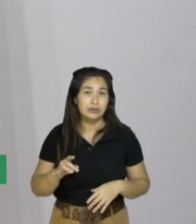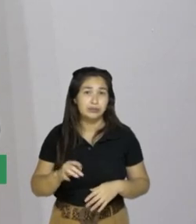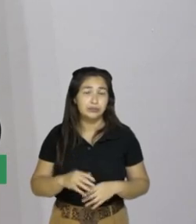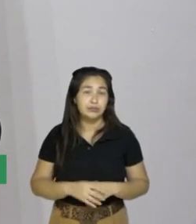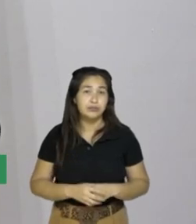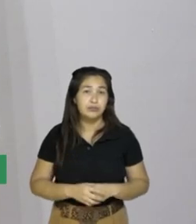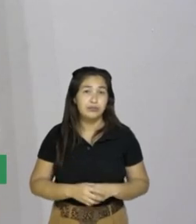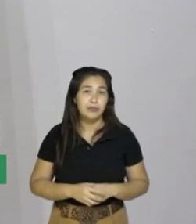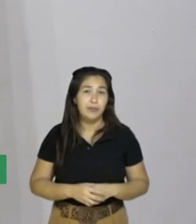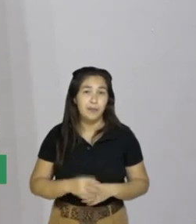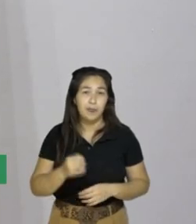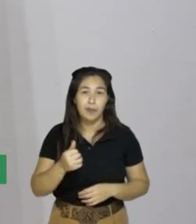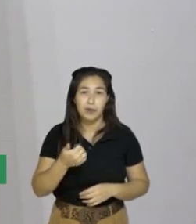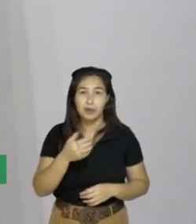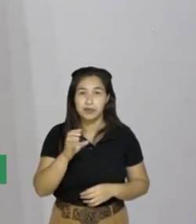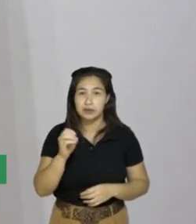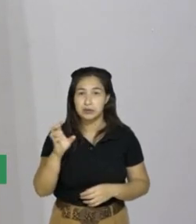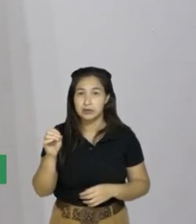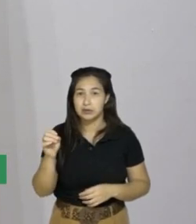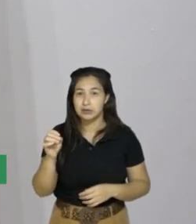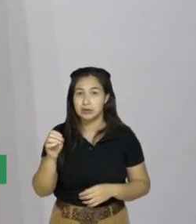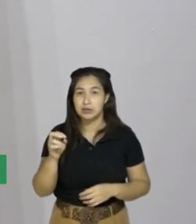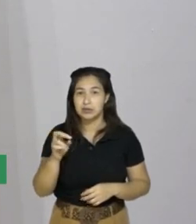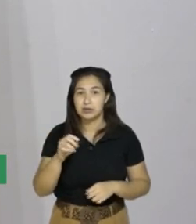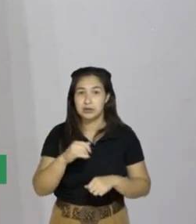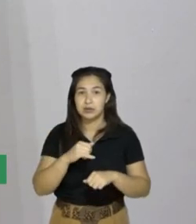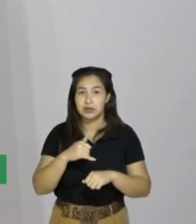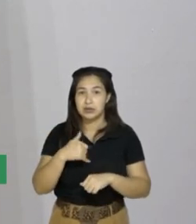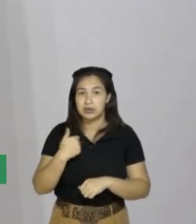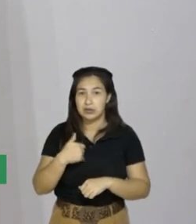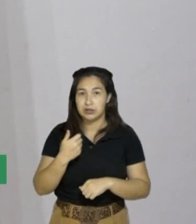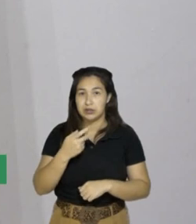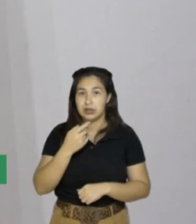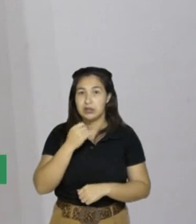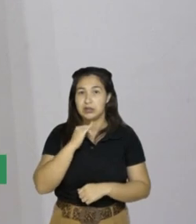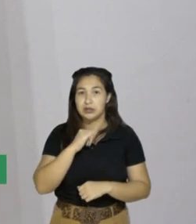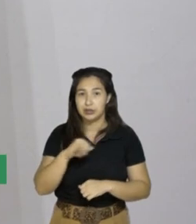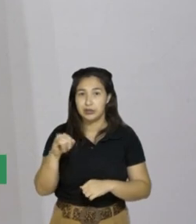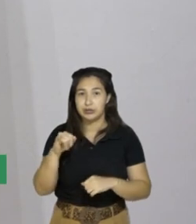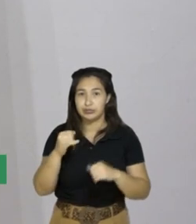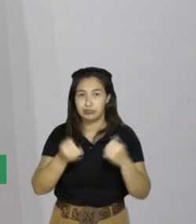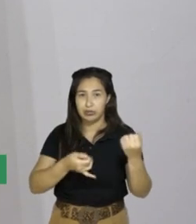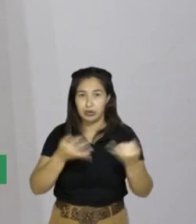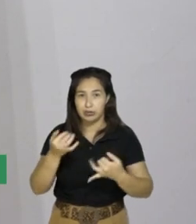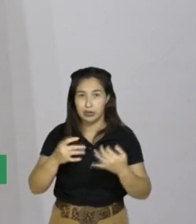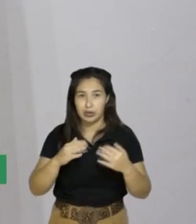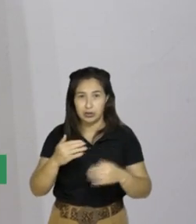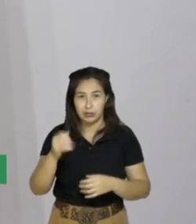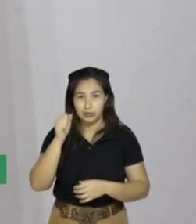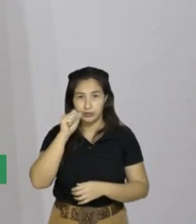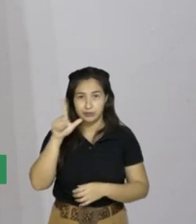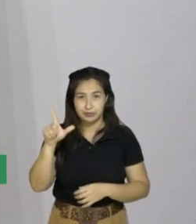e quase 100 anos vem falar com vocês depois de favor Deputado antídoto